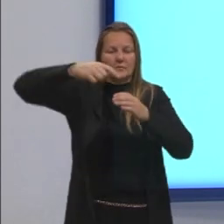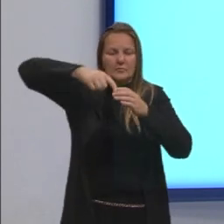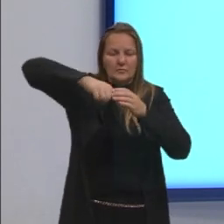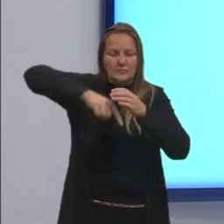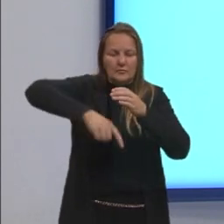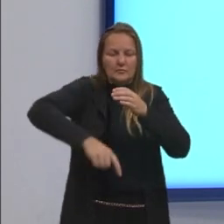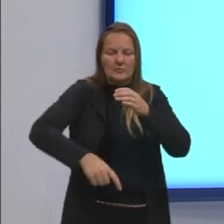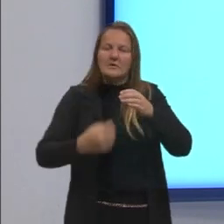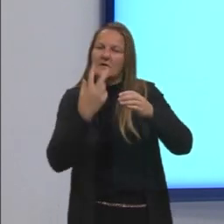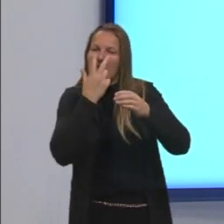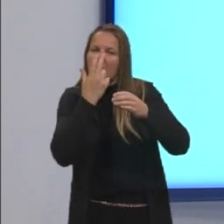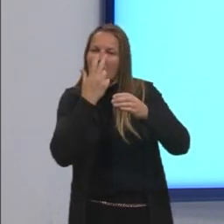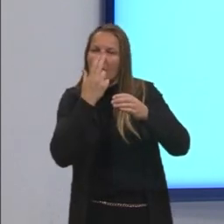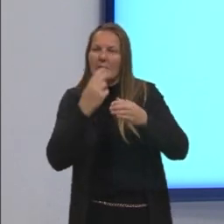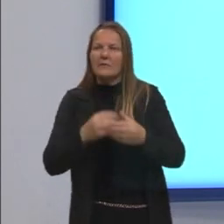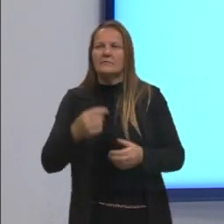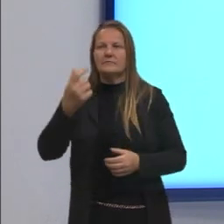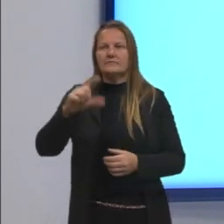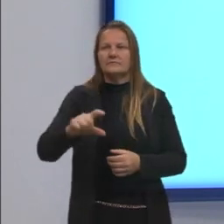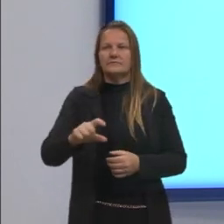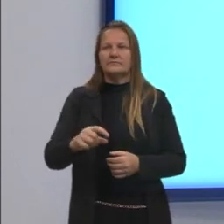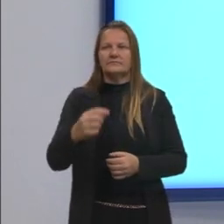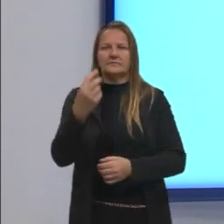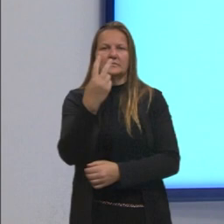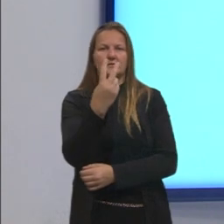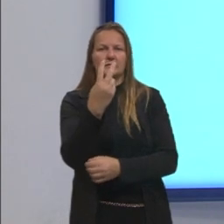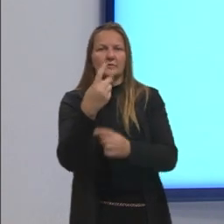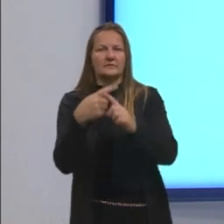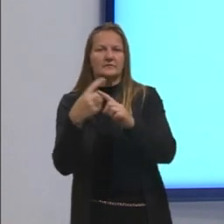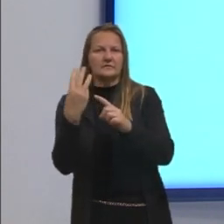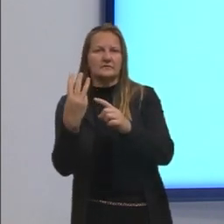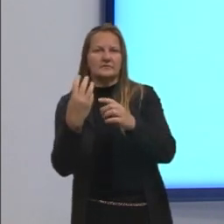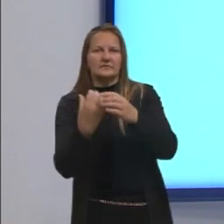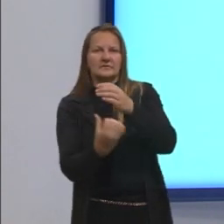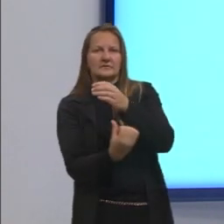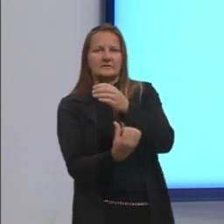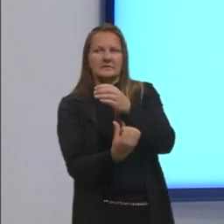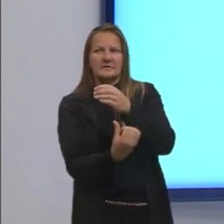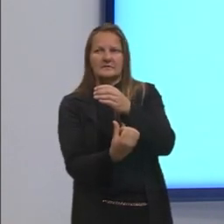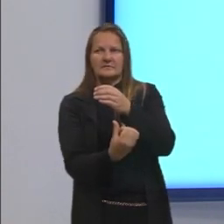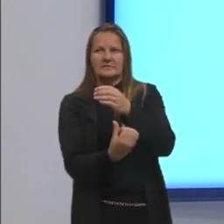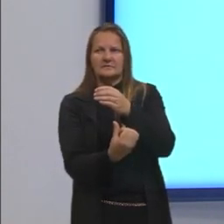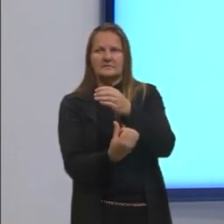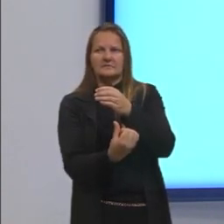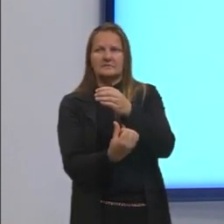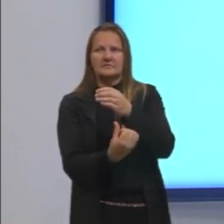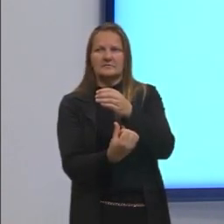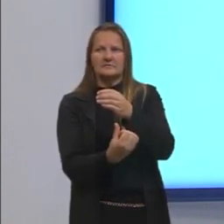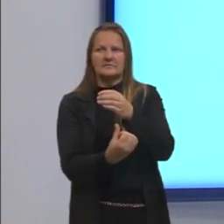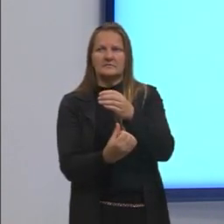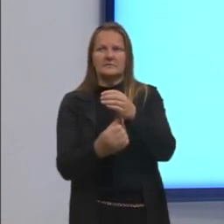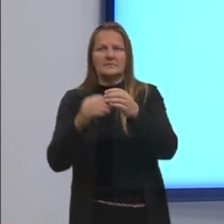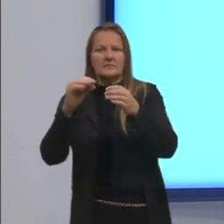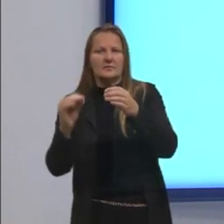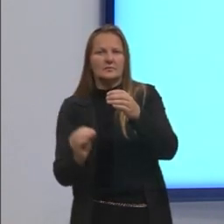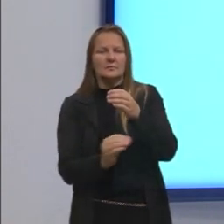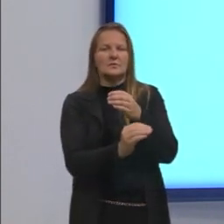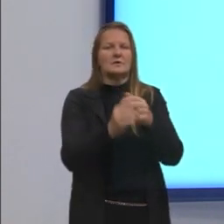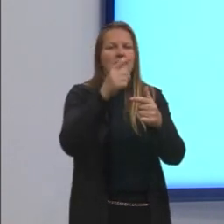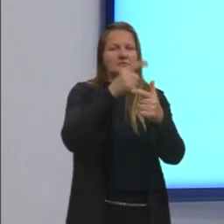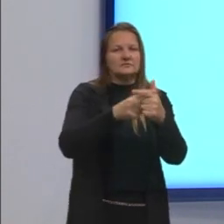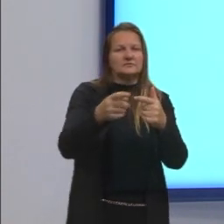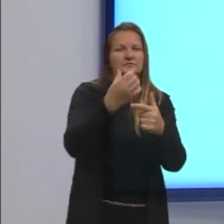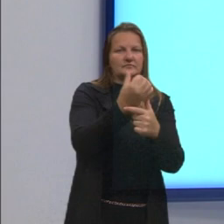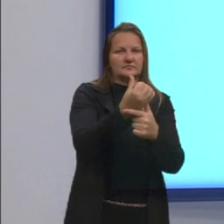Fica mesmo novamente 2 x 3 resulta em 6 e passamos lá para o primeiro lado da Igualdade